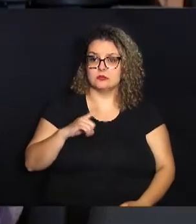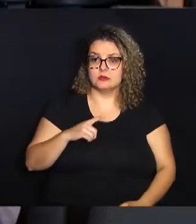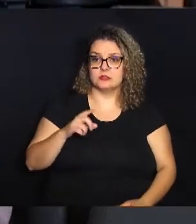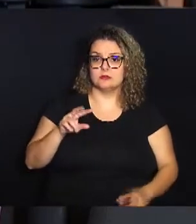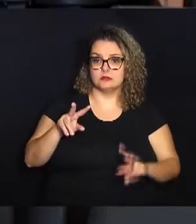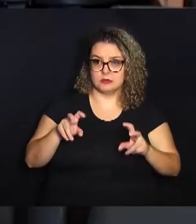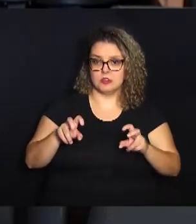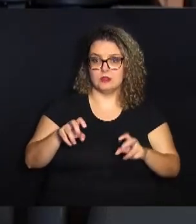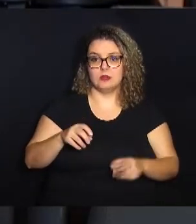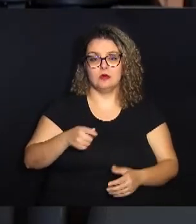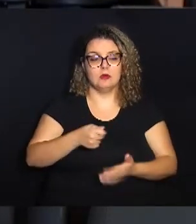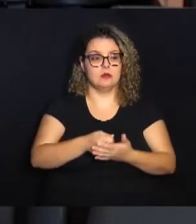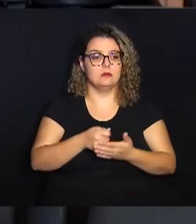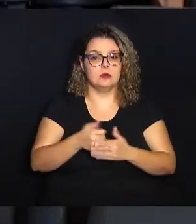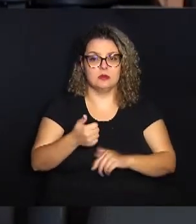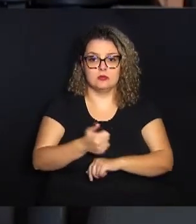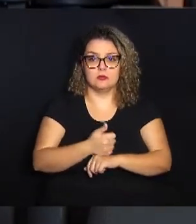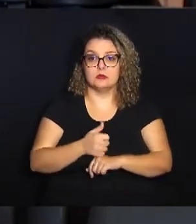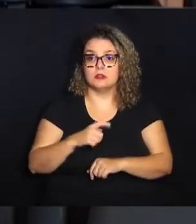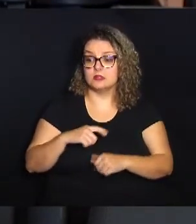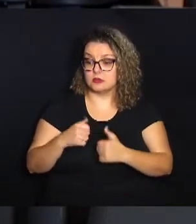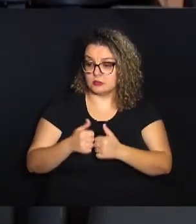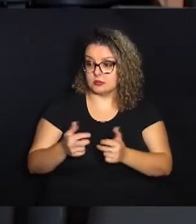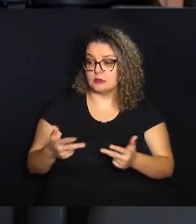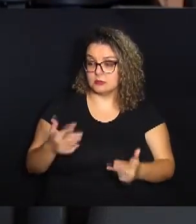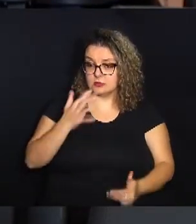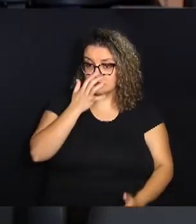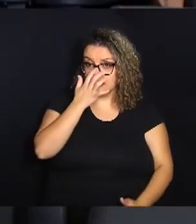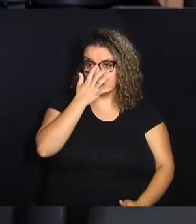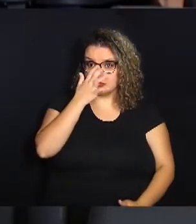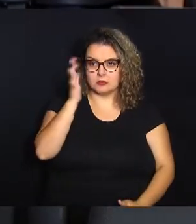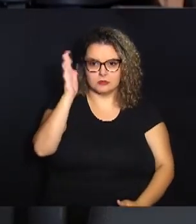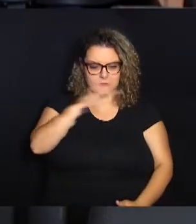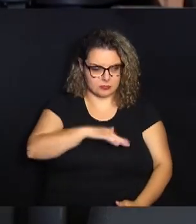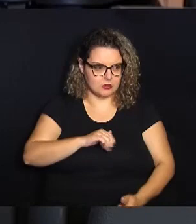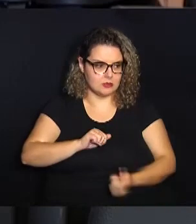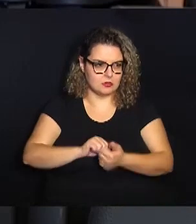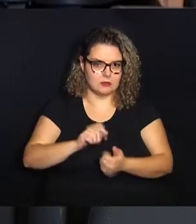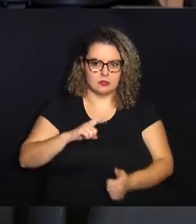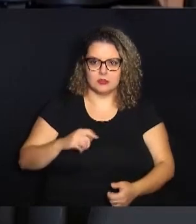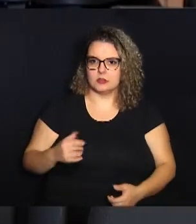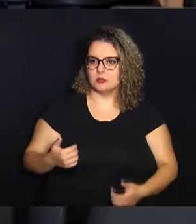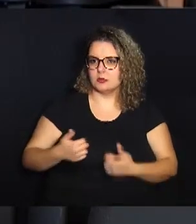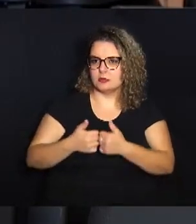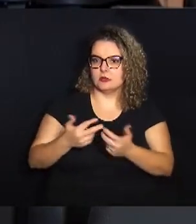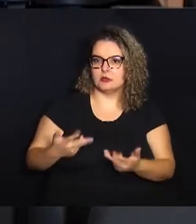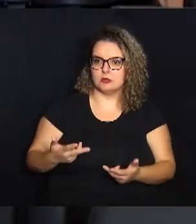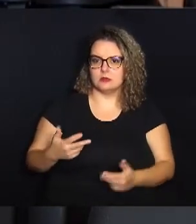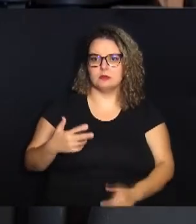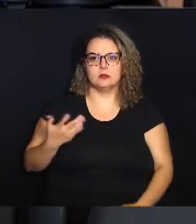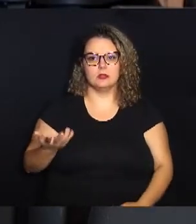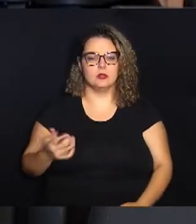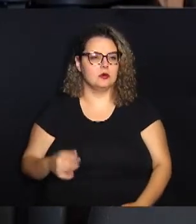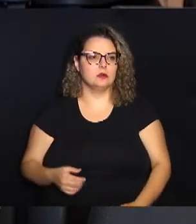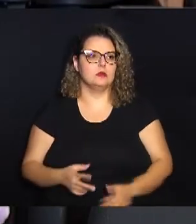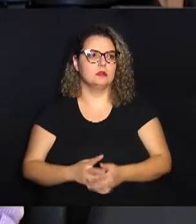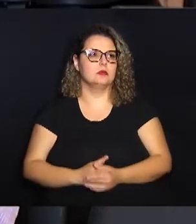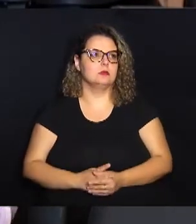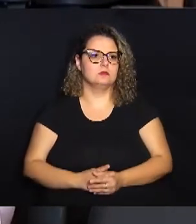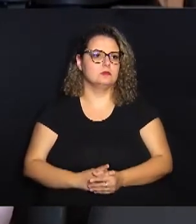obrigação profissional, você tem o transporte. De má qualidade, mas tem o transporte. Aí vai visitar o